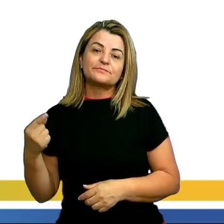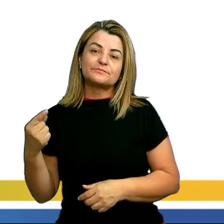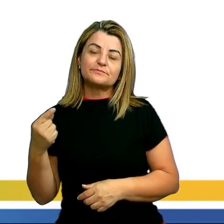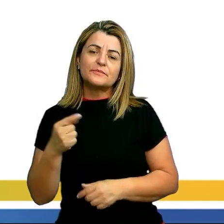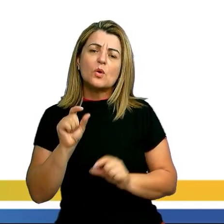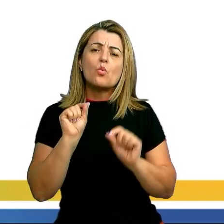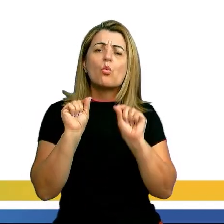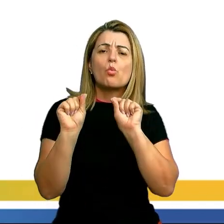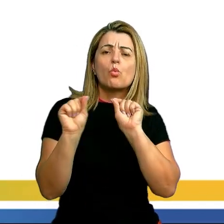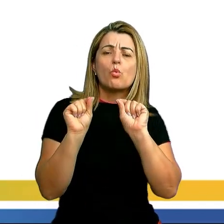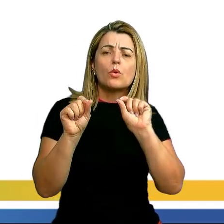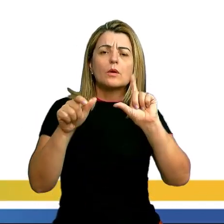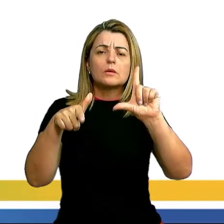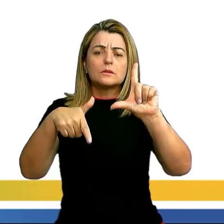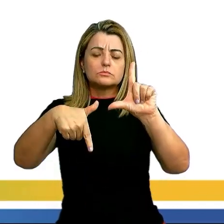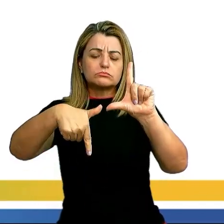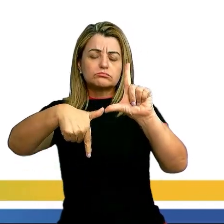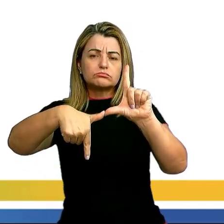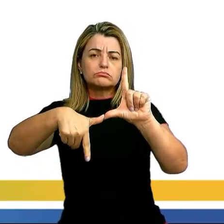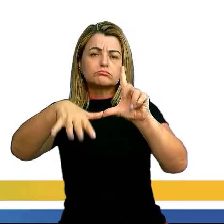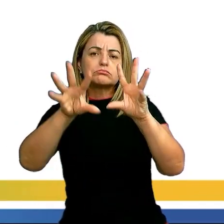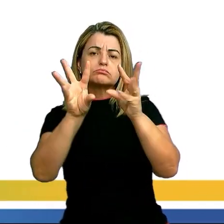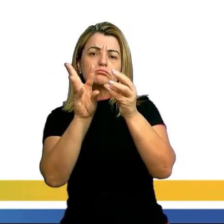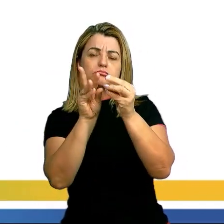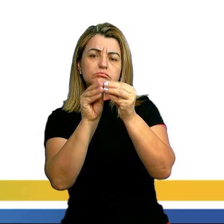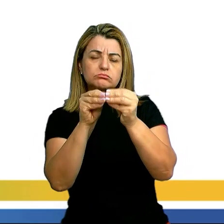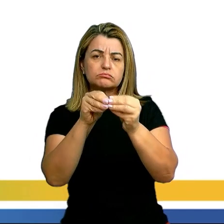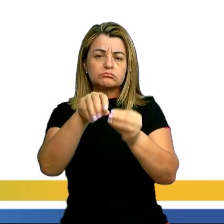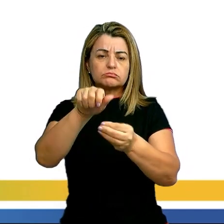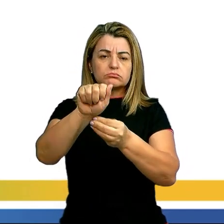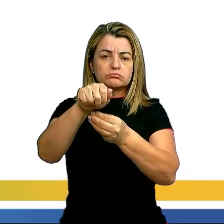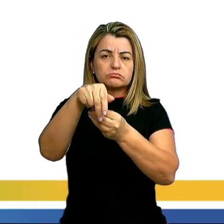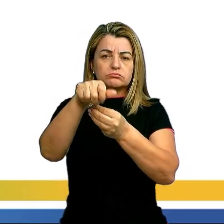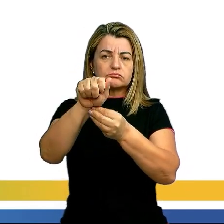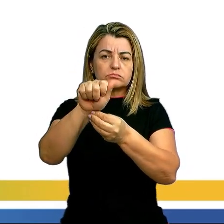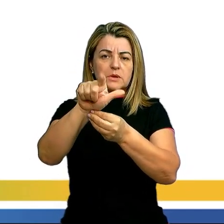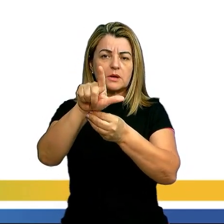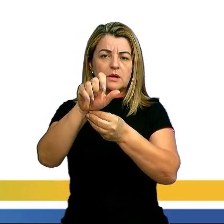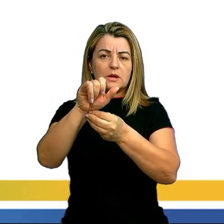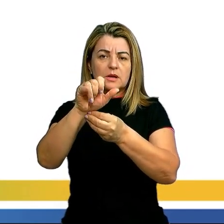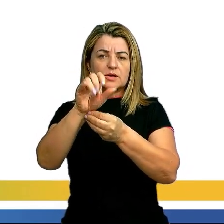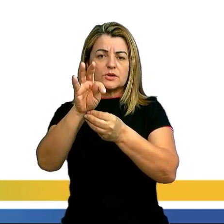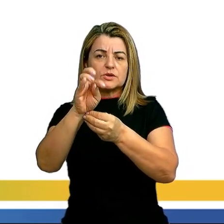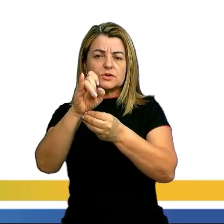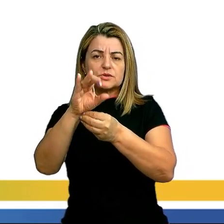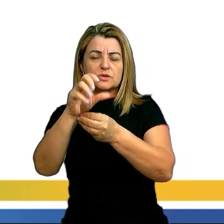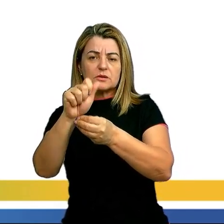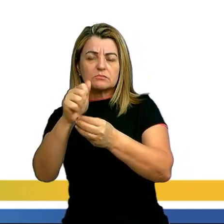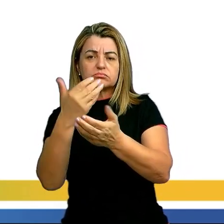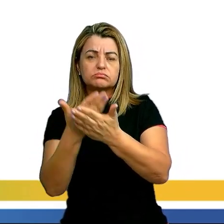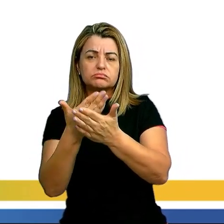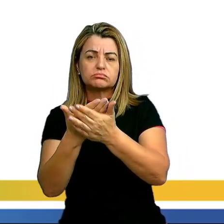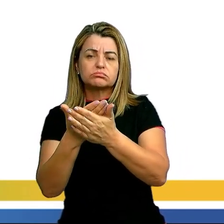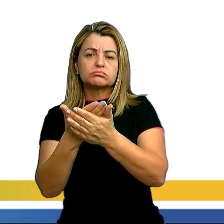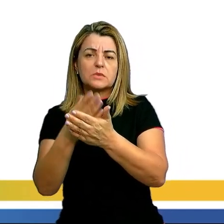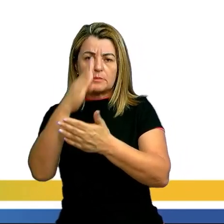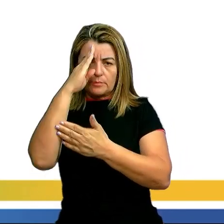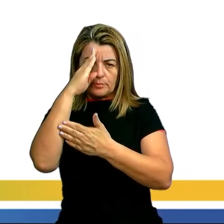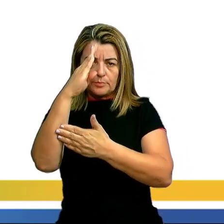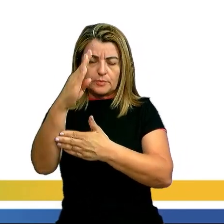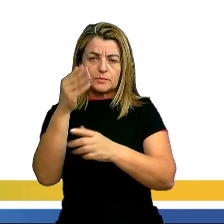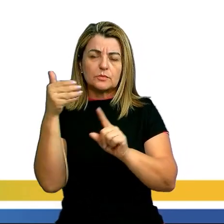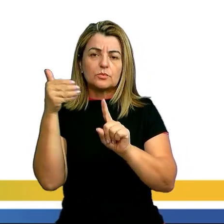O que a geometria analítica estuda? Vamos lá. Tem como principal objetivo descrever objetos